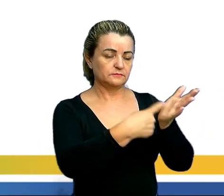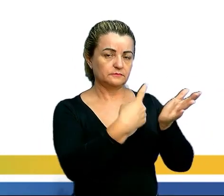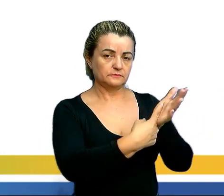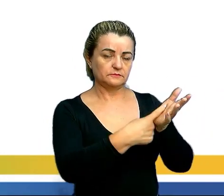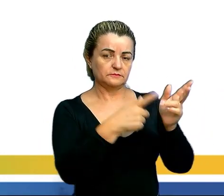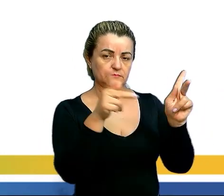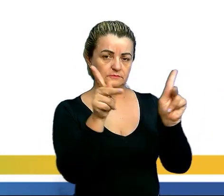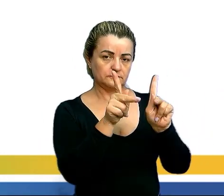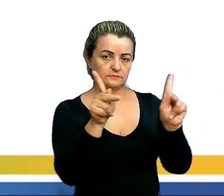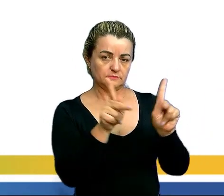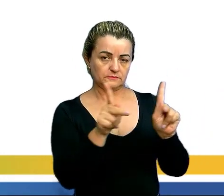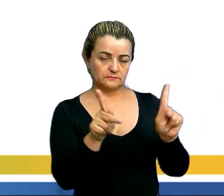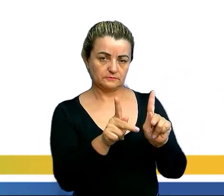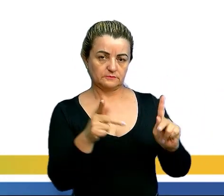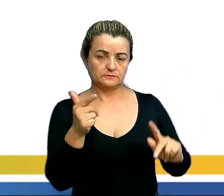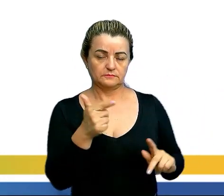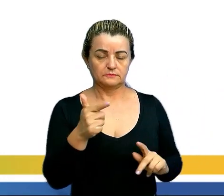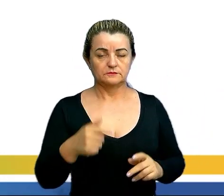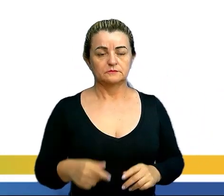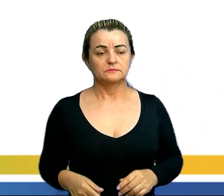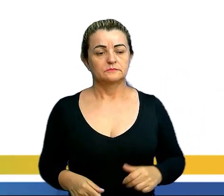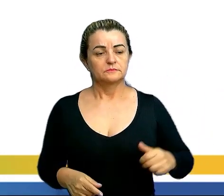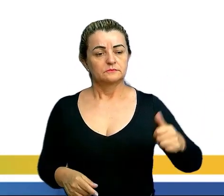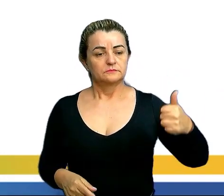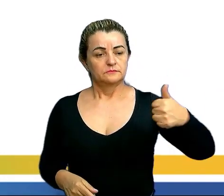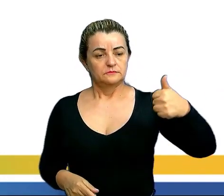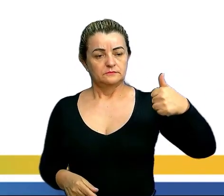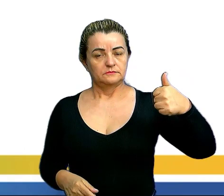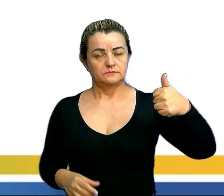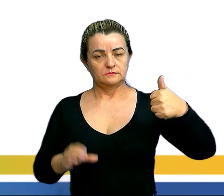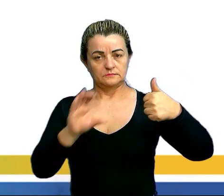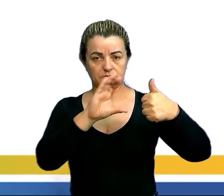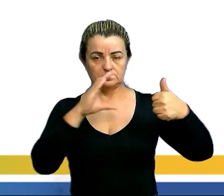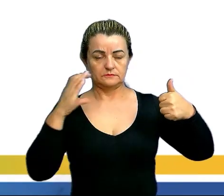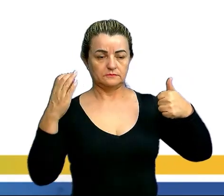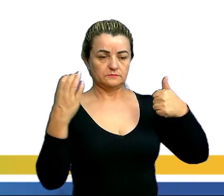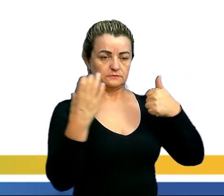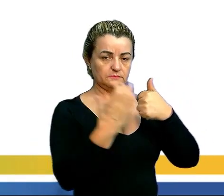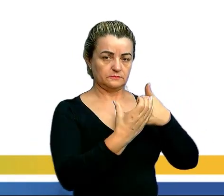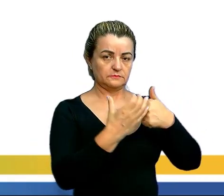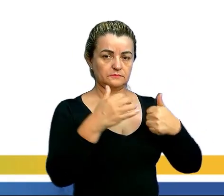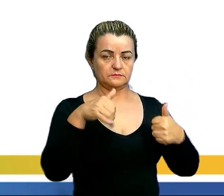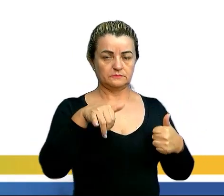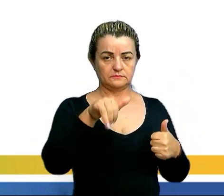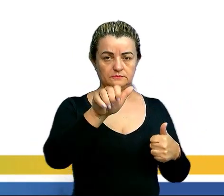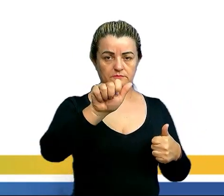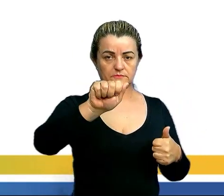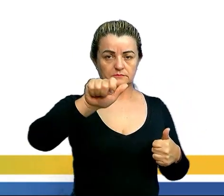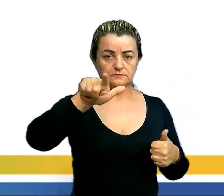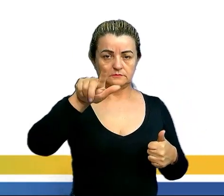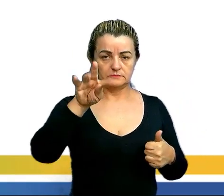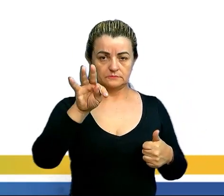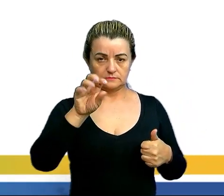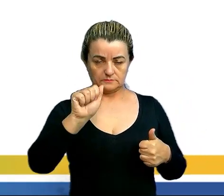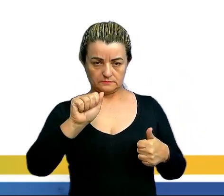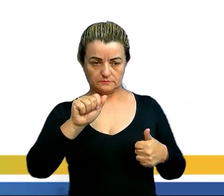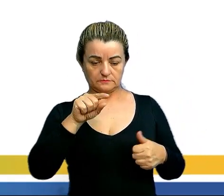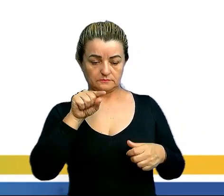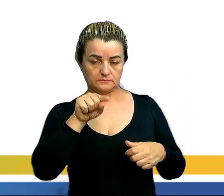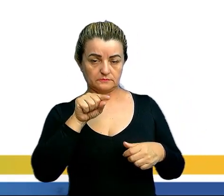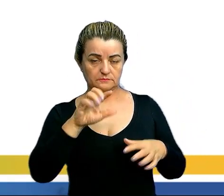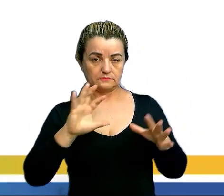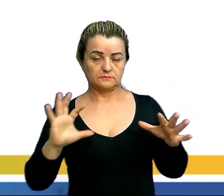da Segunda Guerra Mundial. Uma delas, que você está vendo aí, é a Conferência de Yalta, que vai reunir